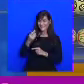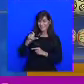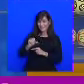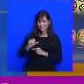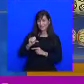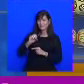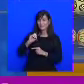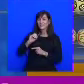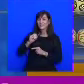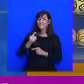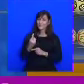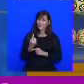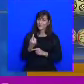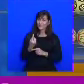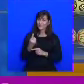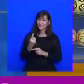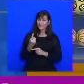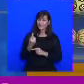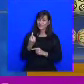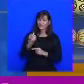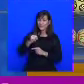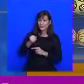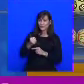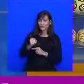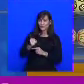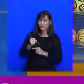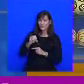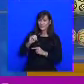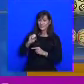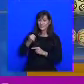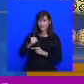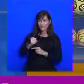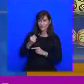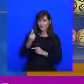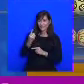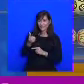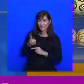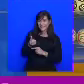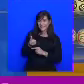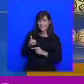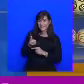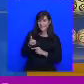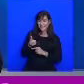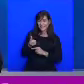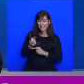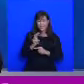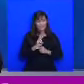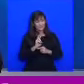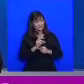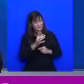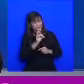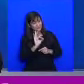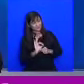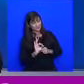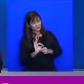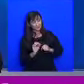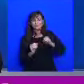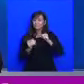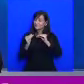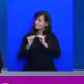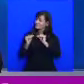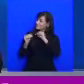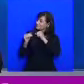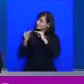10, 19, 01, 18, 08 e 16. Auditores, confirmam?